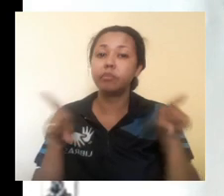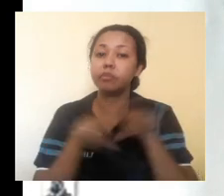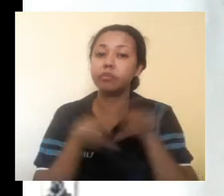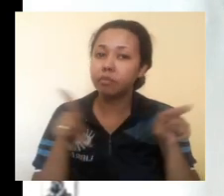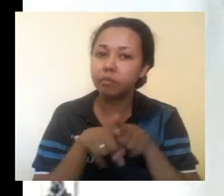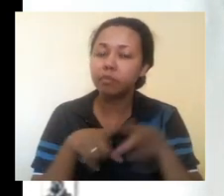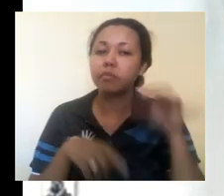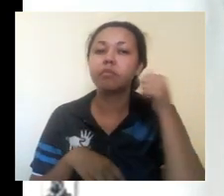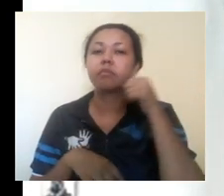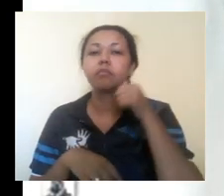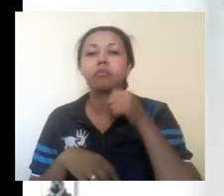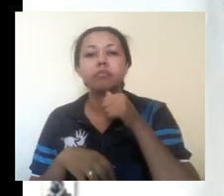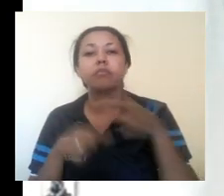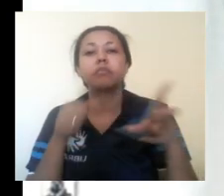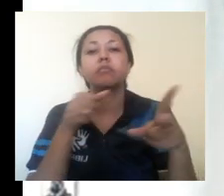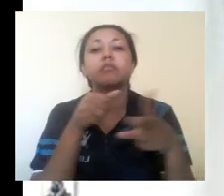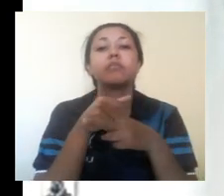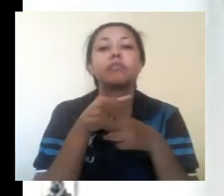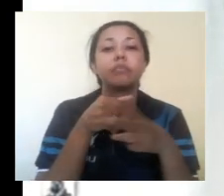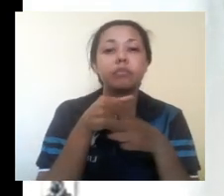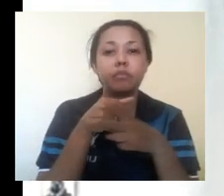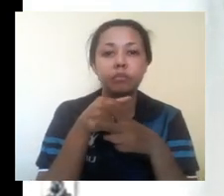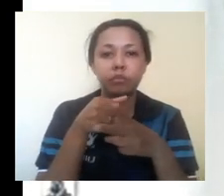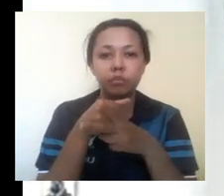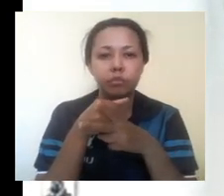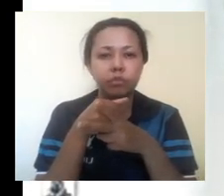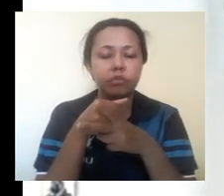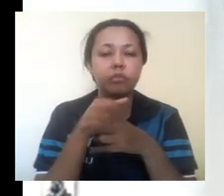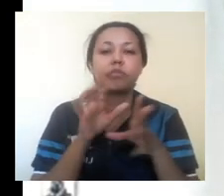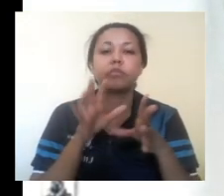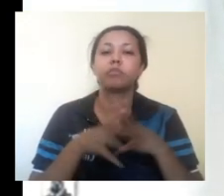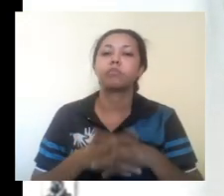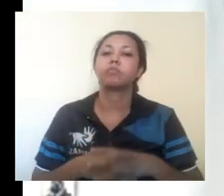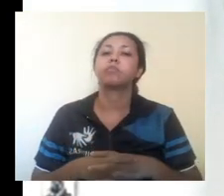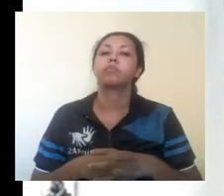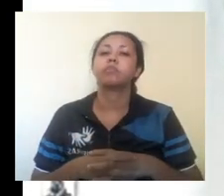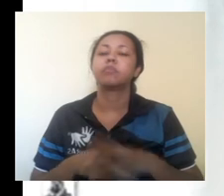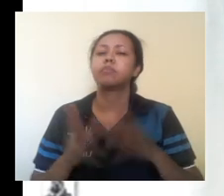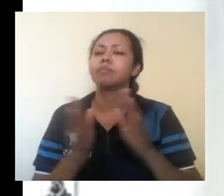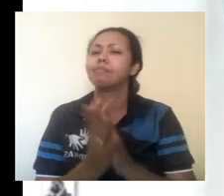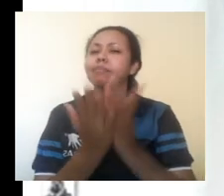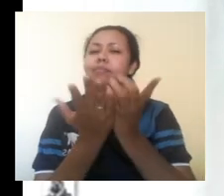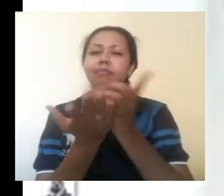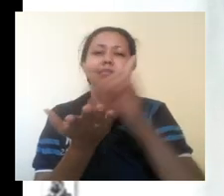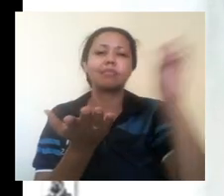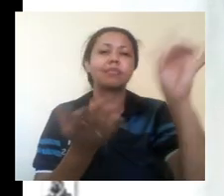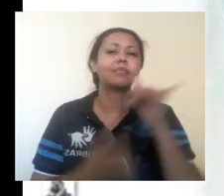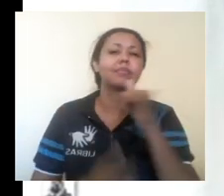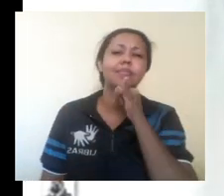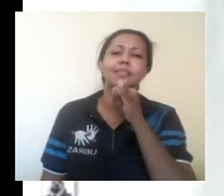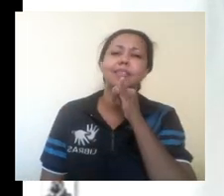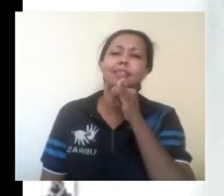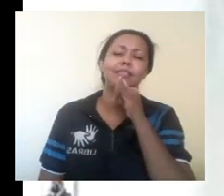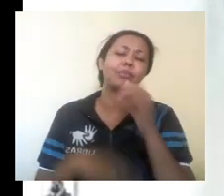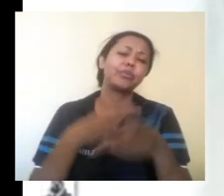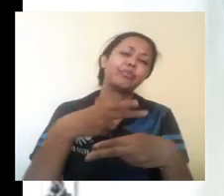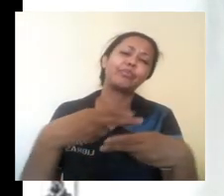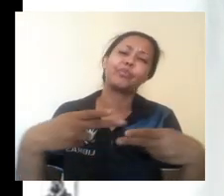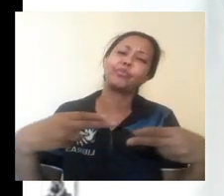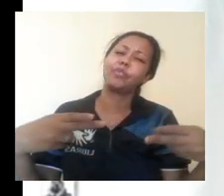estudo sobre isso, porque tem exemplos bem interessantes. E a viúva de Serepta foi aquela